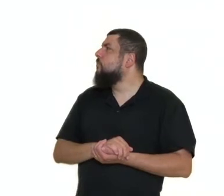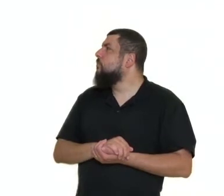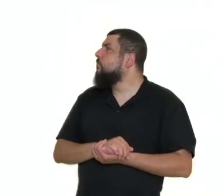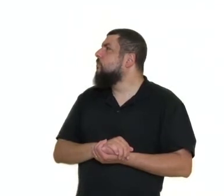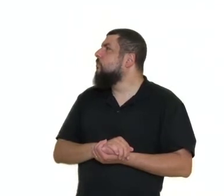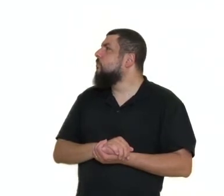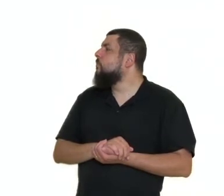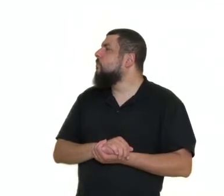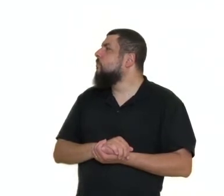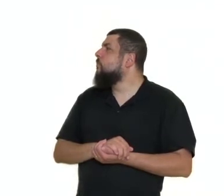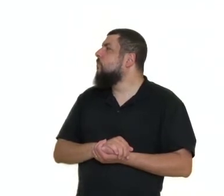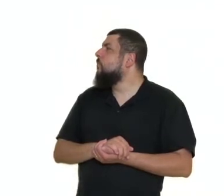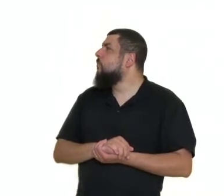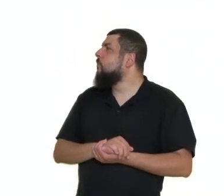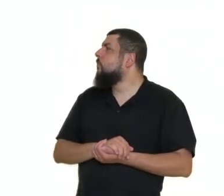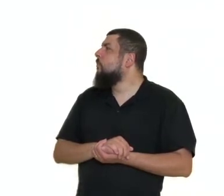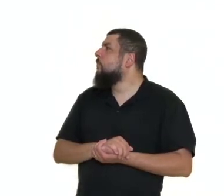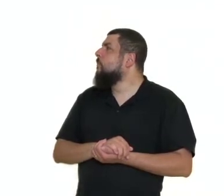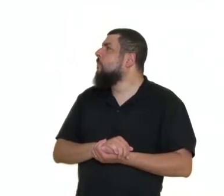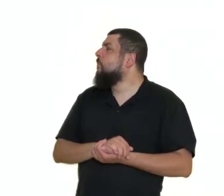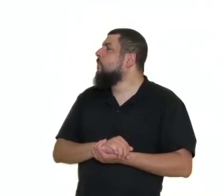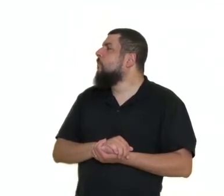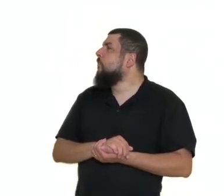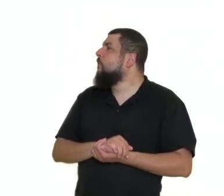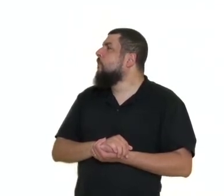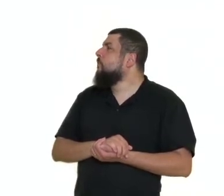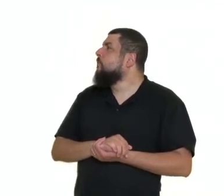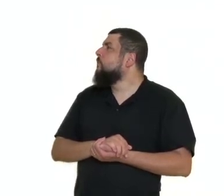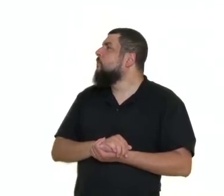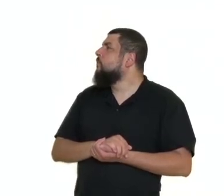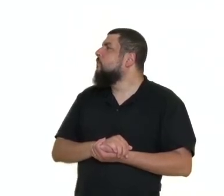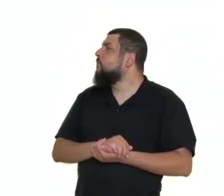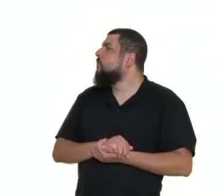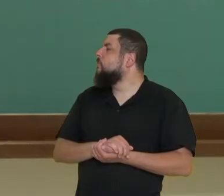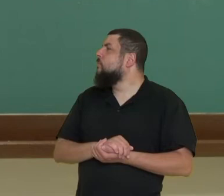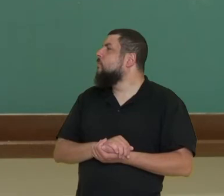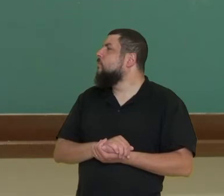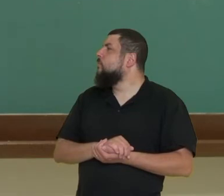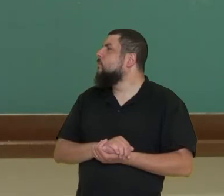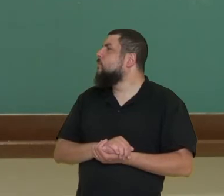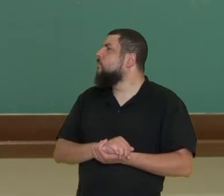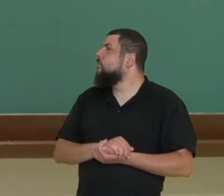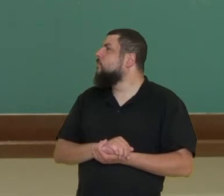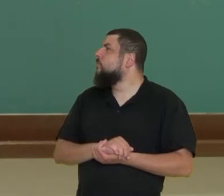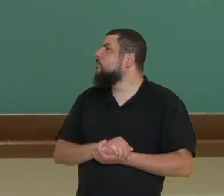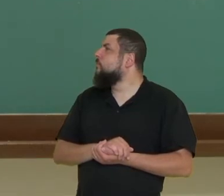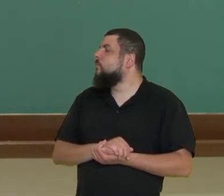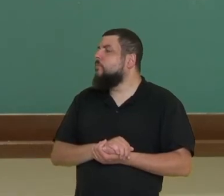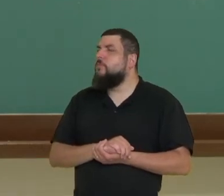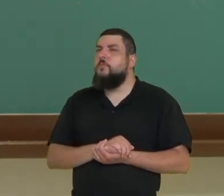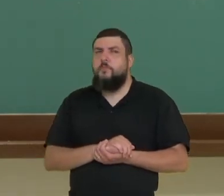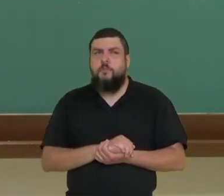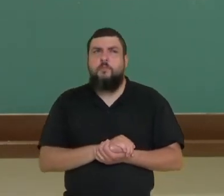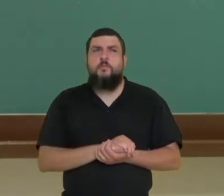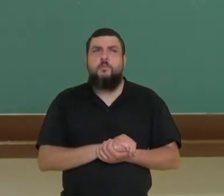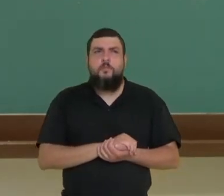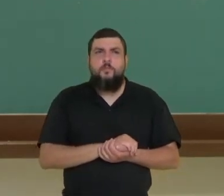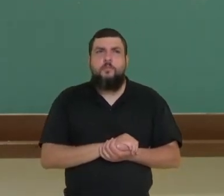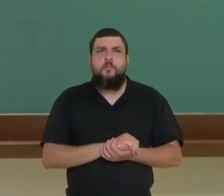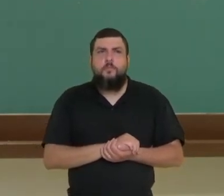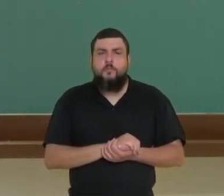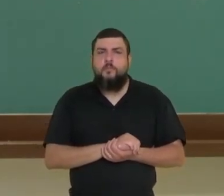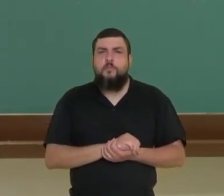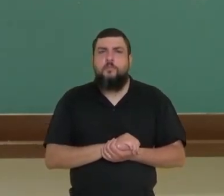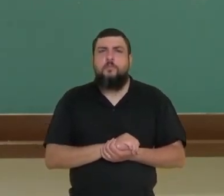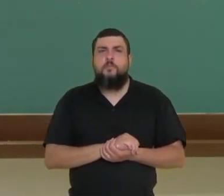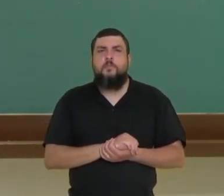cucharaditas. Vem de cuchara, que é o quê? Né? Colher. Tá? Ó, quero um café com